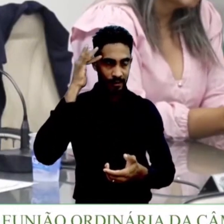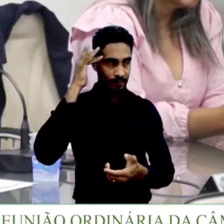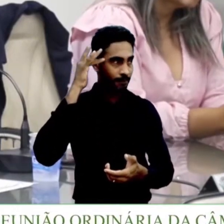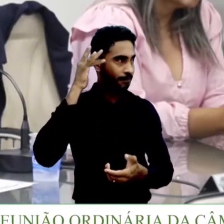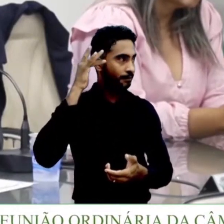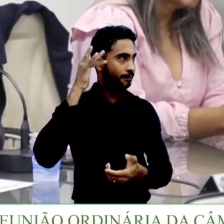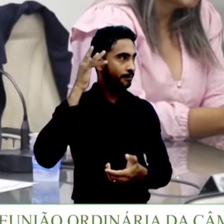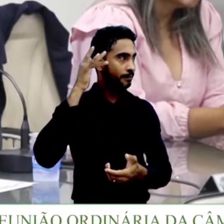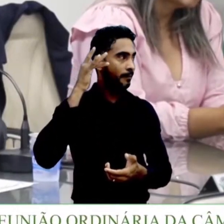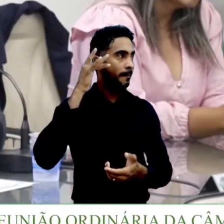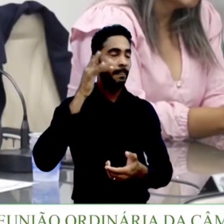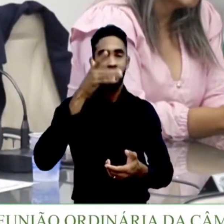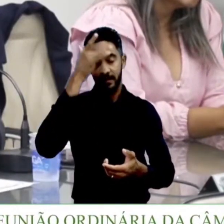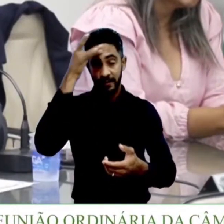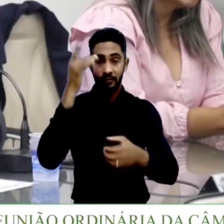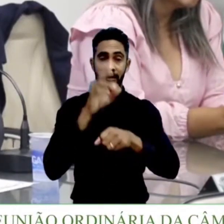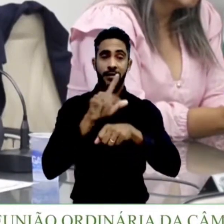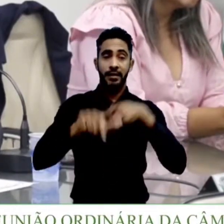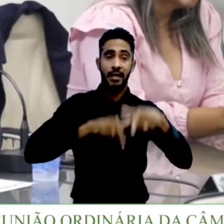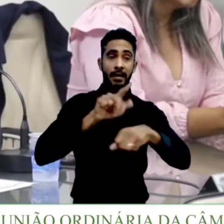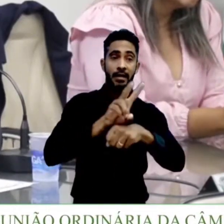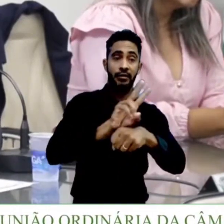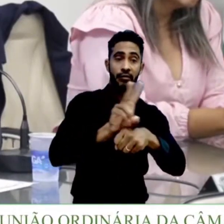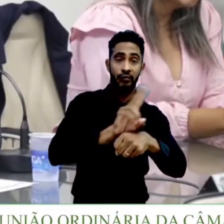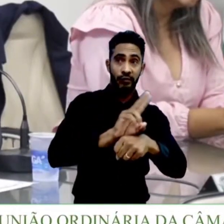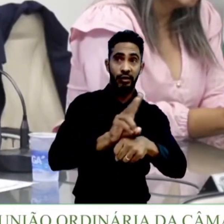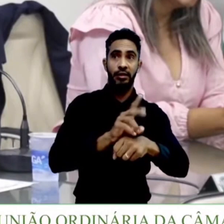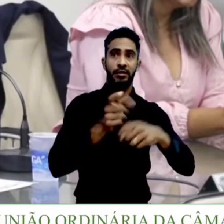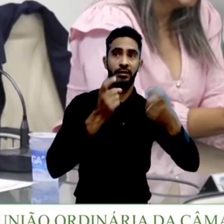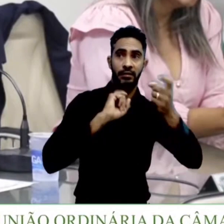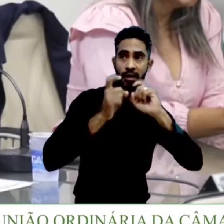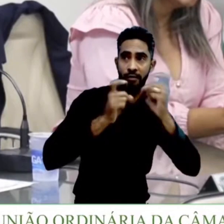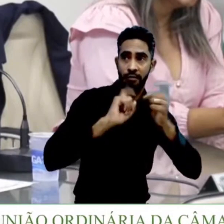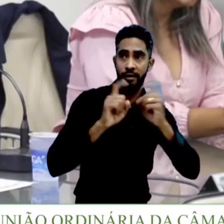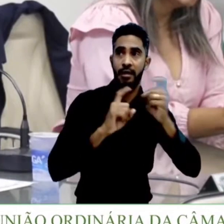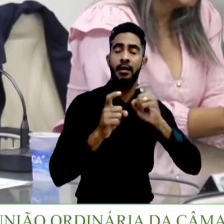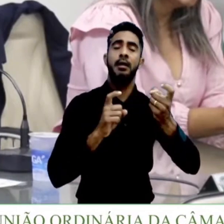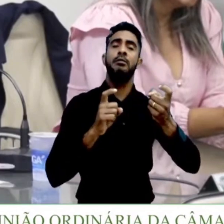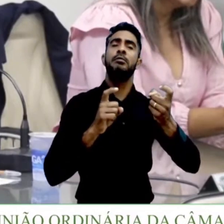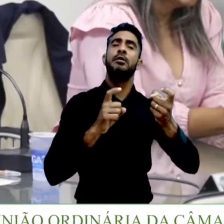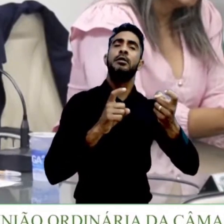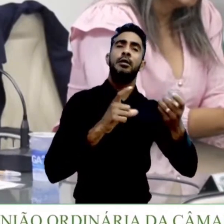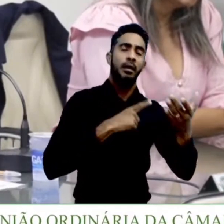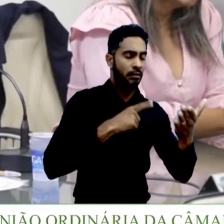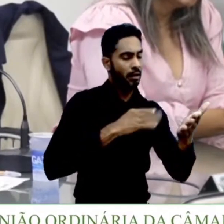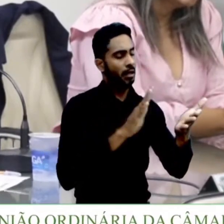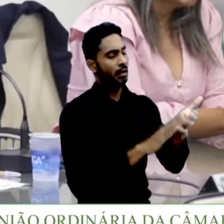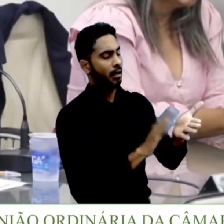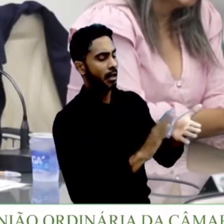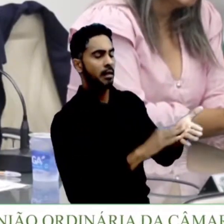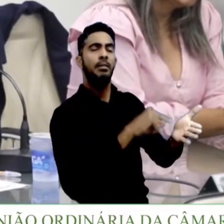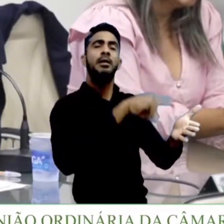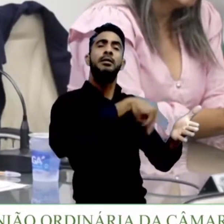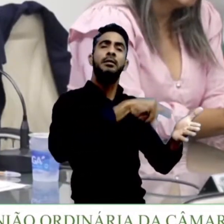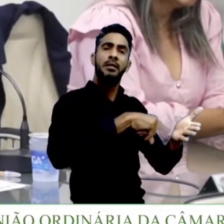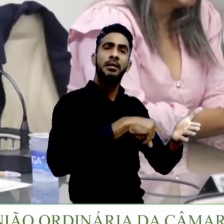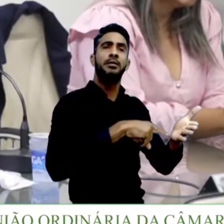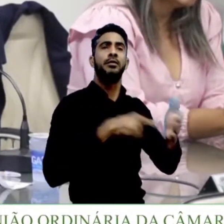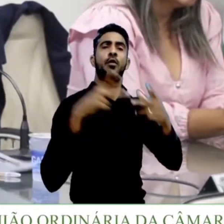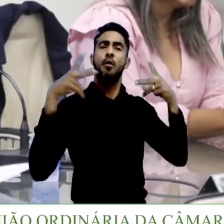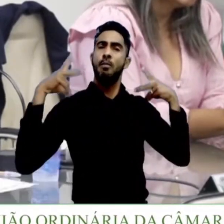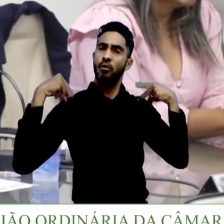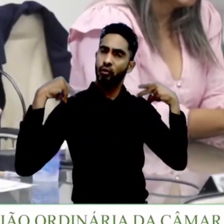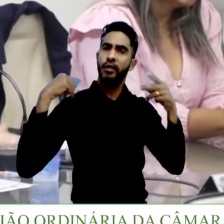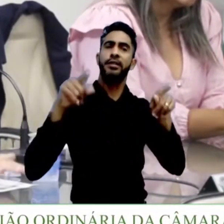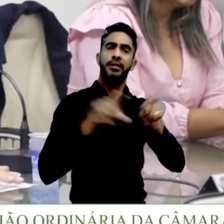exemplo de novo aqui dos vigias. Vigias, reuniram entre eles, vão reunir entre eles, trazer a demanda por escrito. Motoristas,